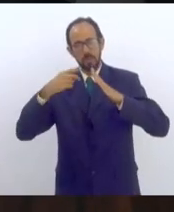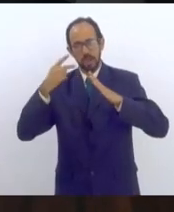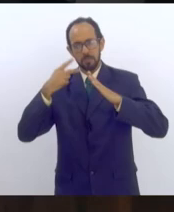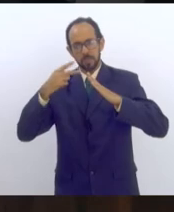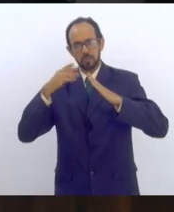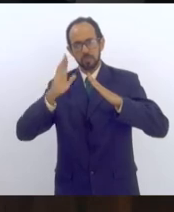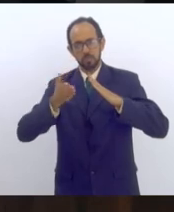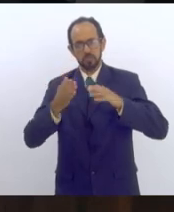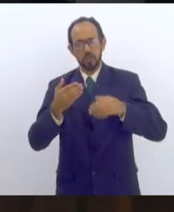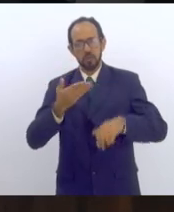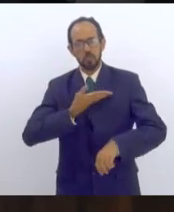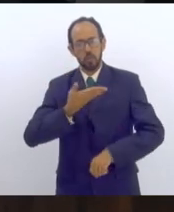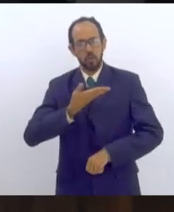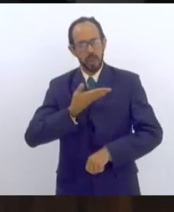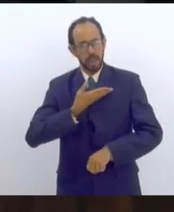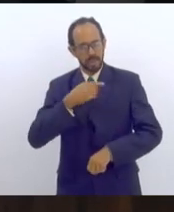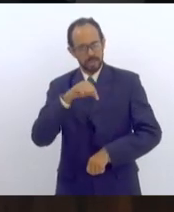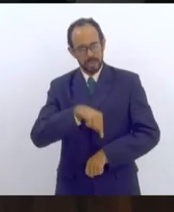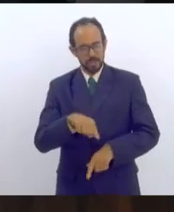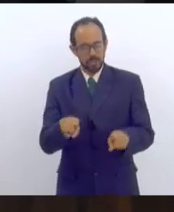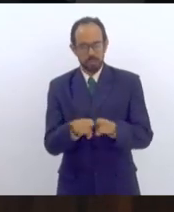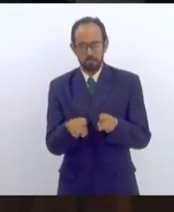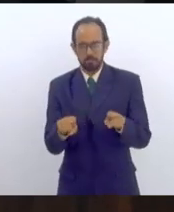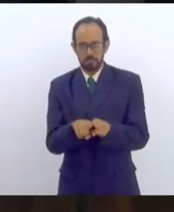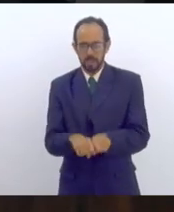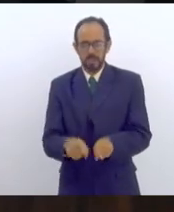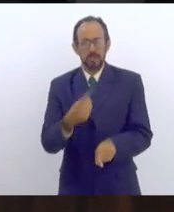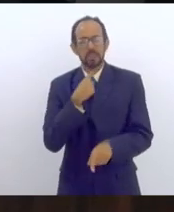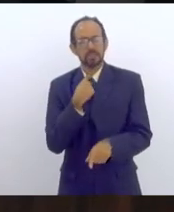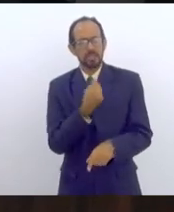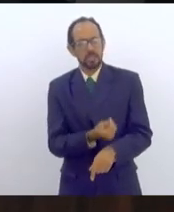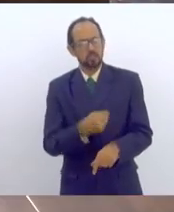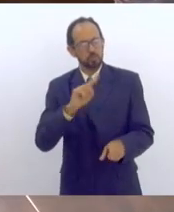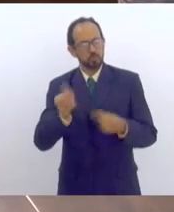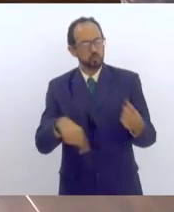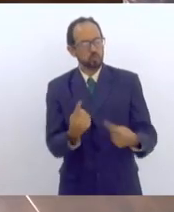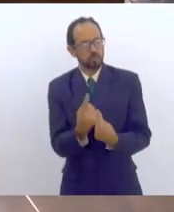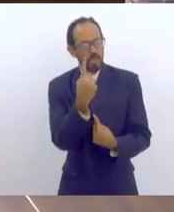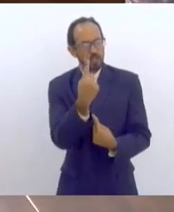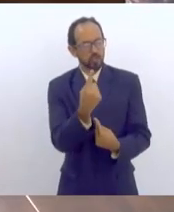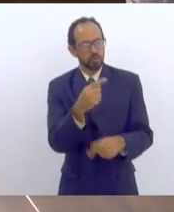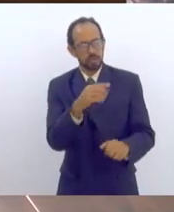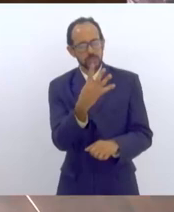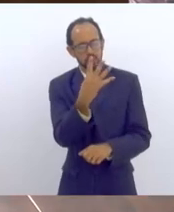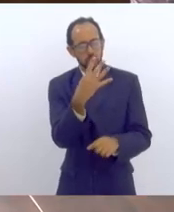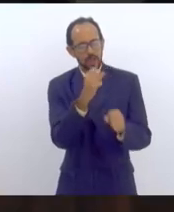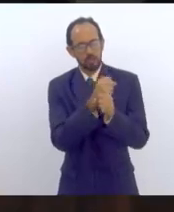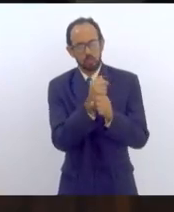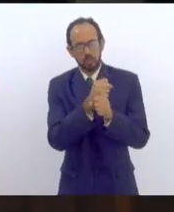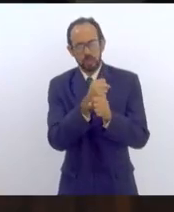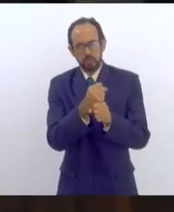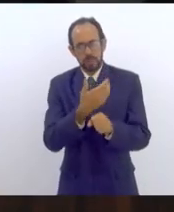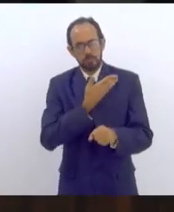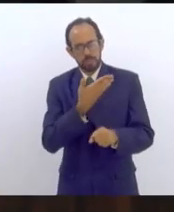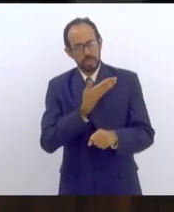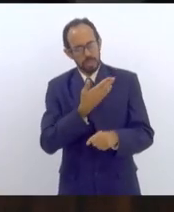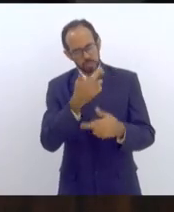também de todos. Desejo muito sucesso nessa empreitada aí, nesses 4 anos de amizade,